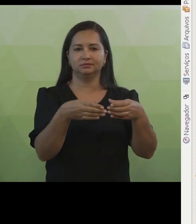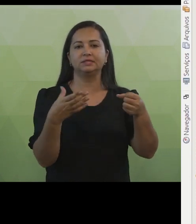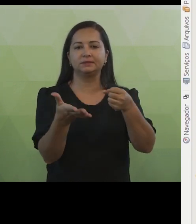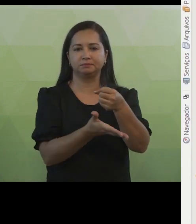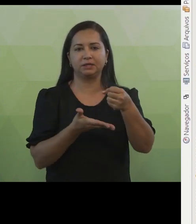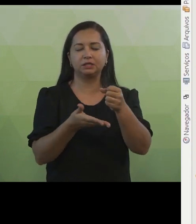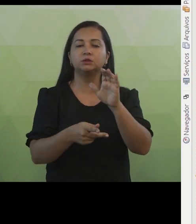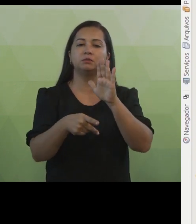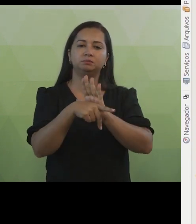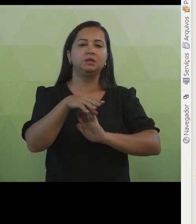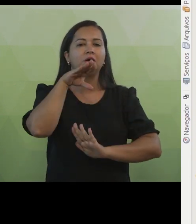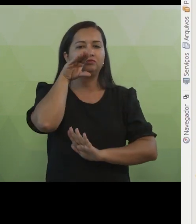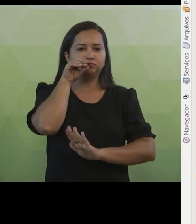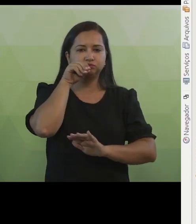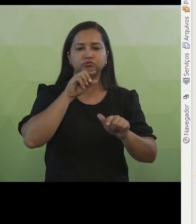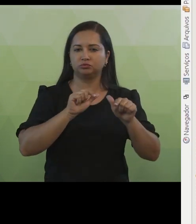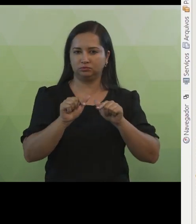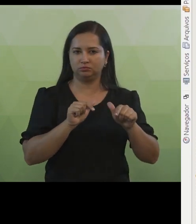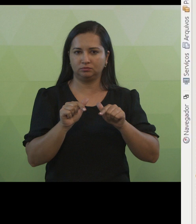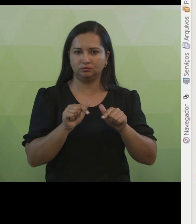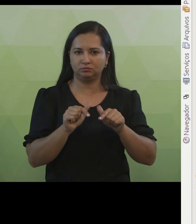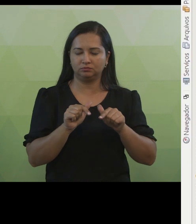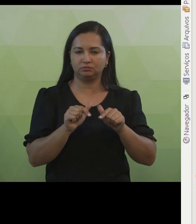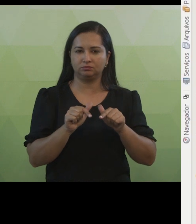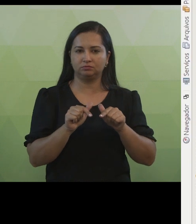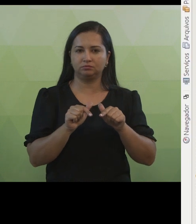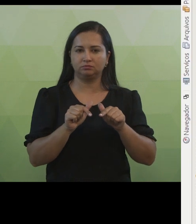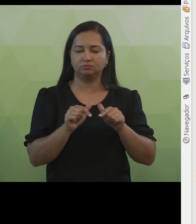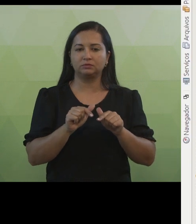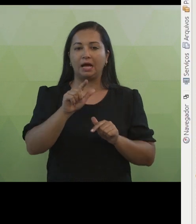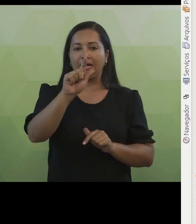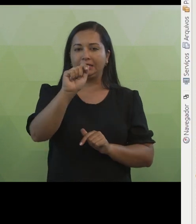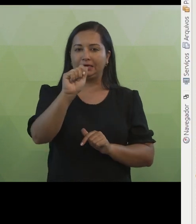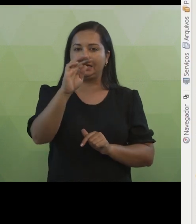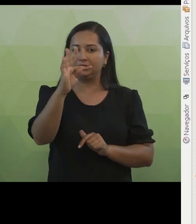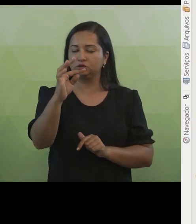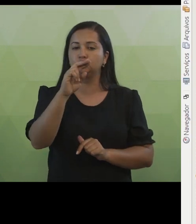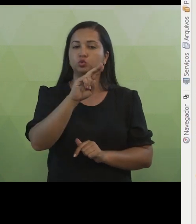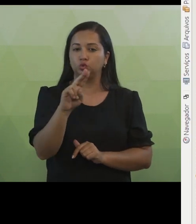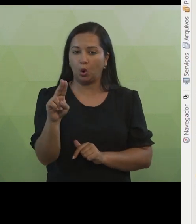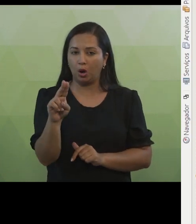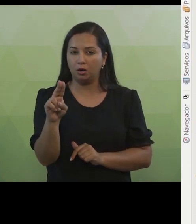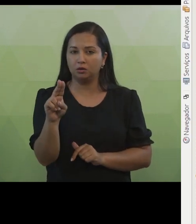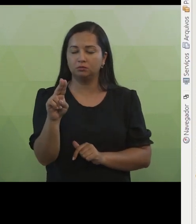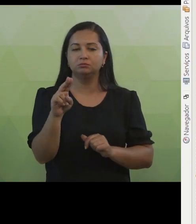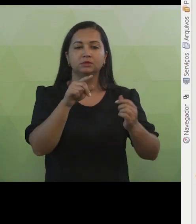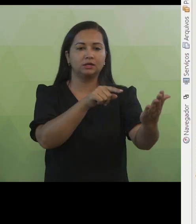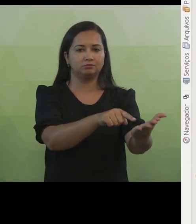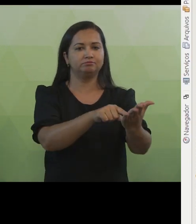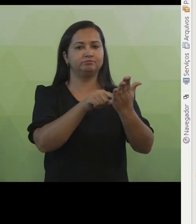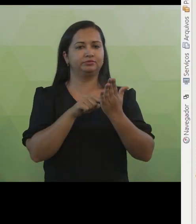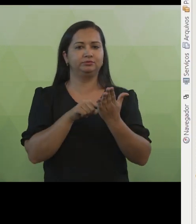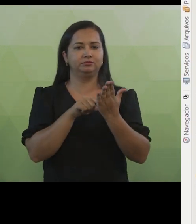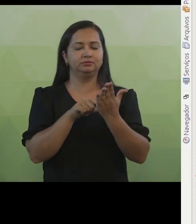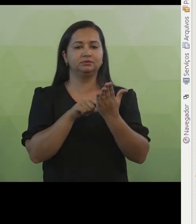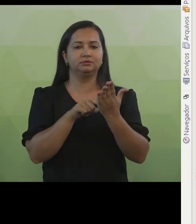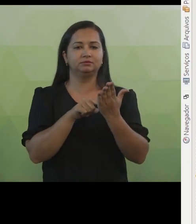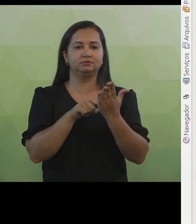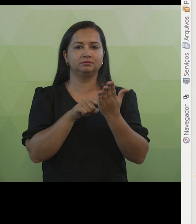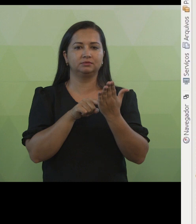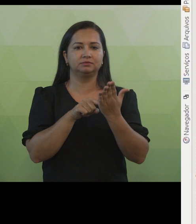caso funcionário. Então ele vai executar o método getNome de funcionário e retornar aqui no